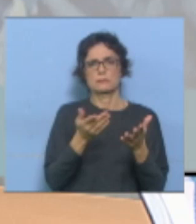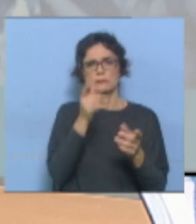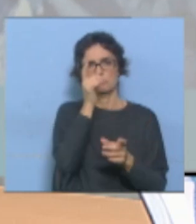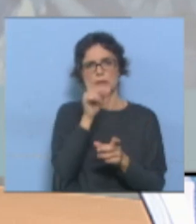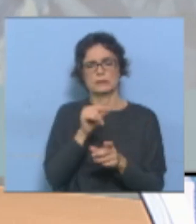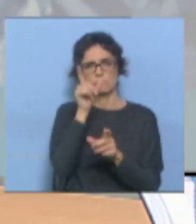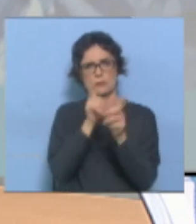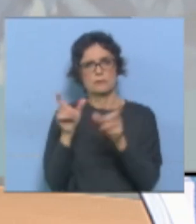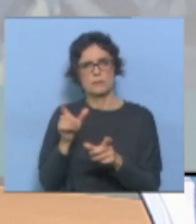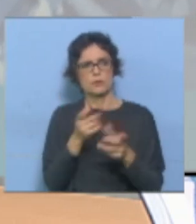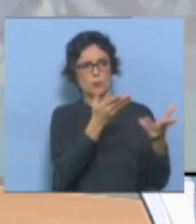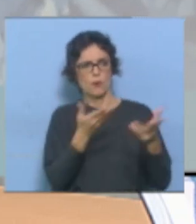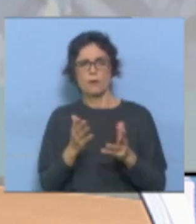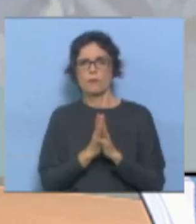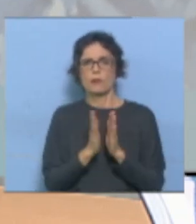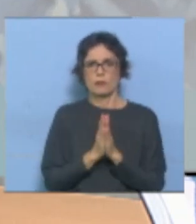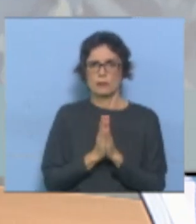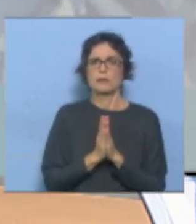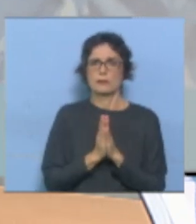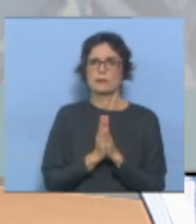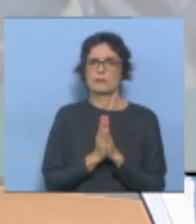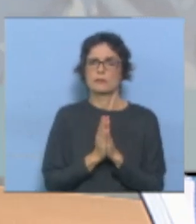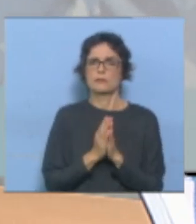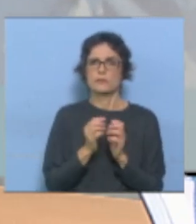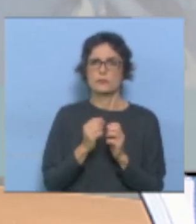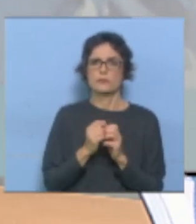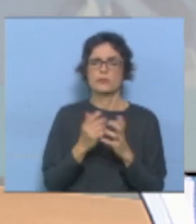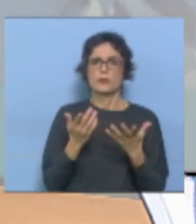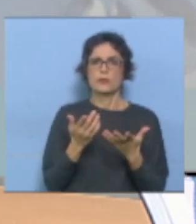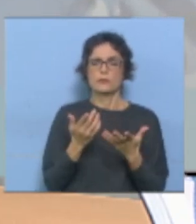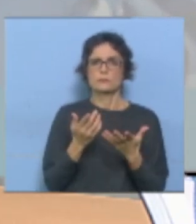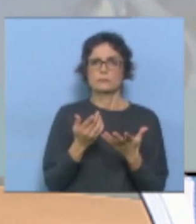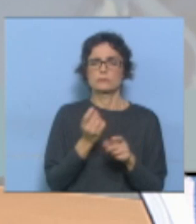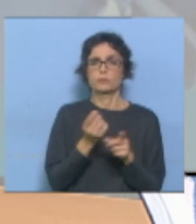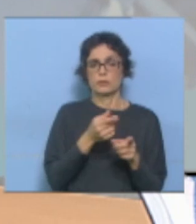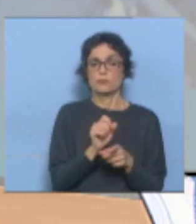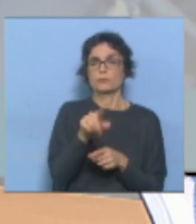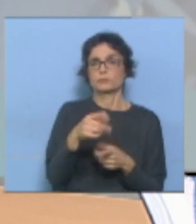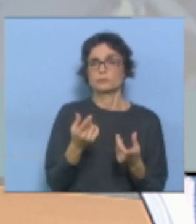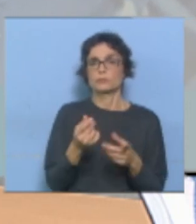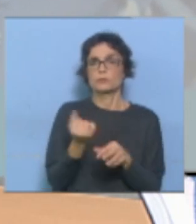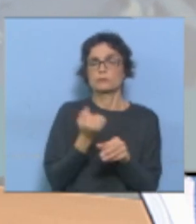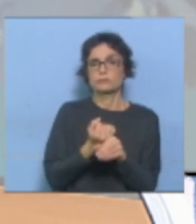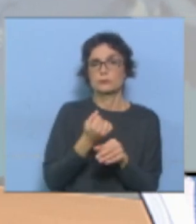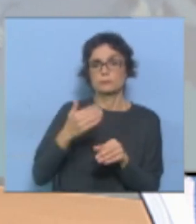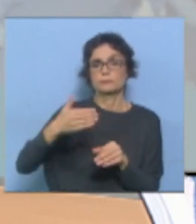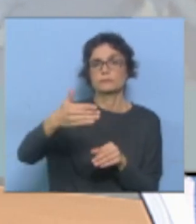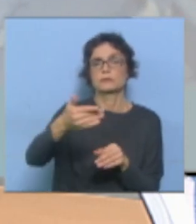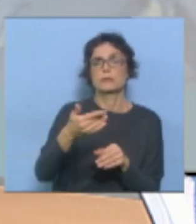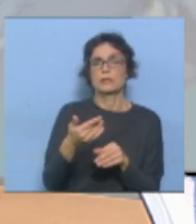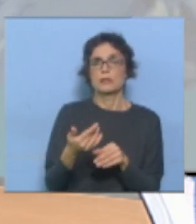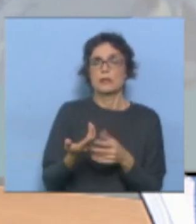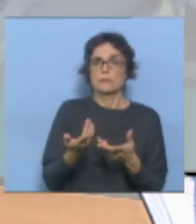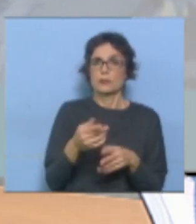os profissionais, com todos aqueles que contribuem para o funcionamento do sistema de saúde. É uma presença